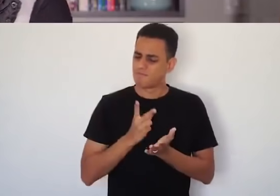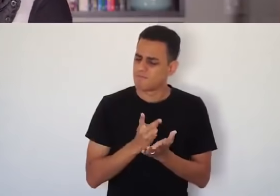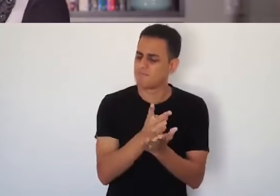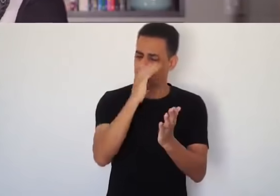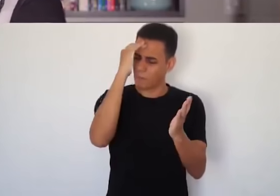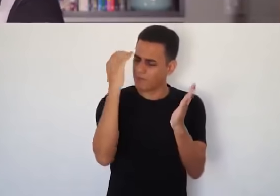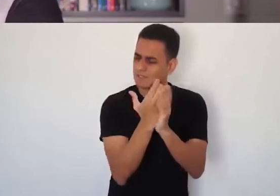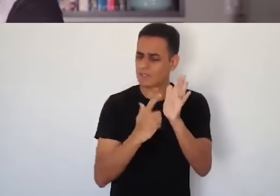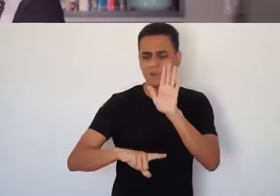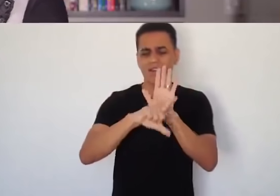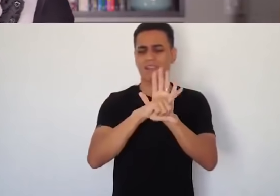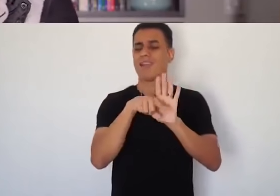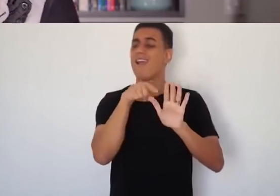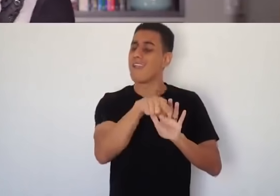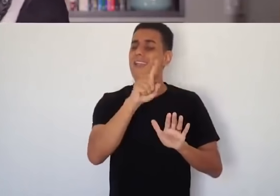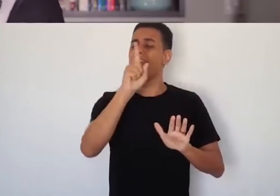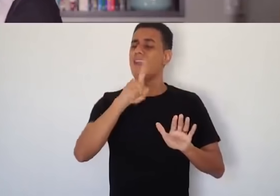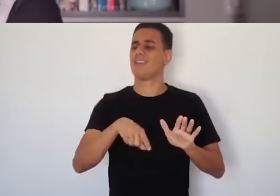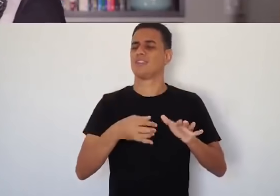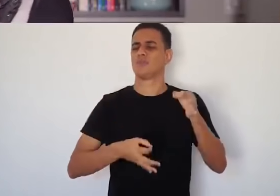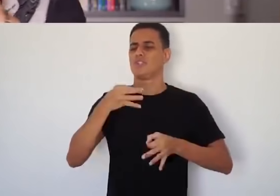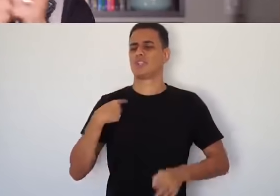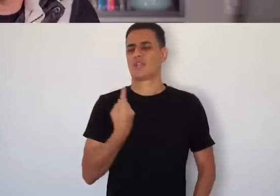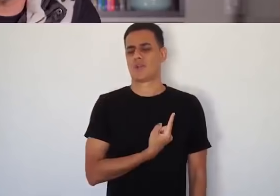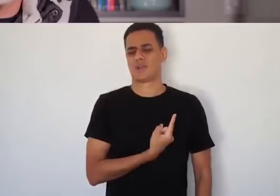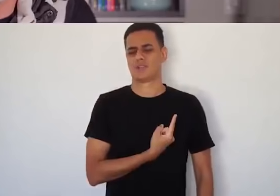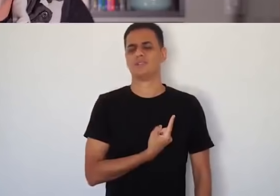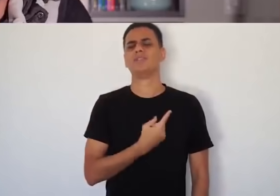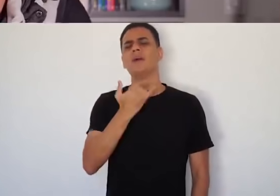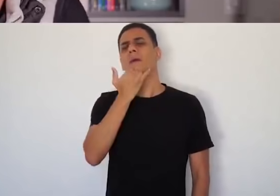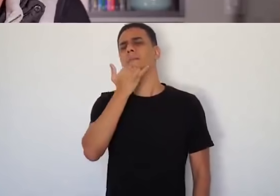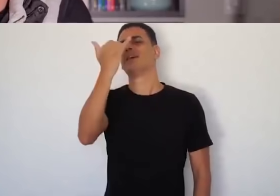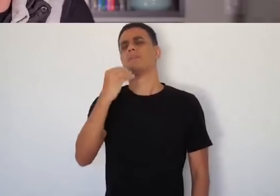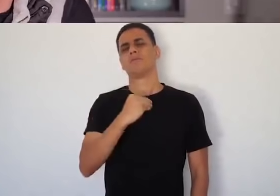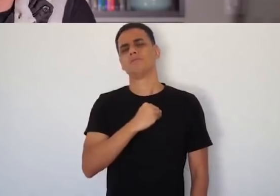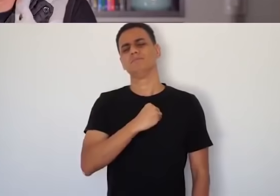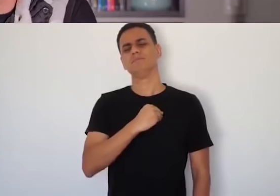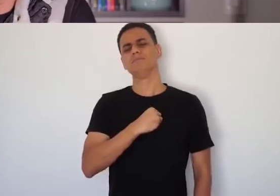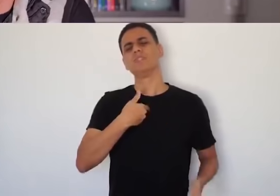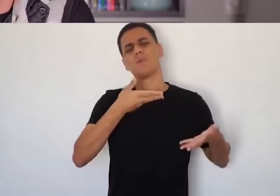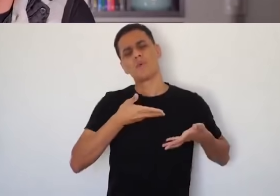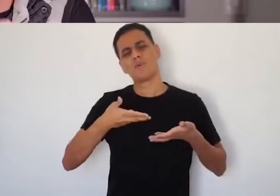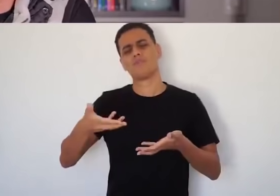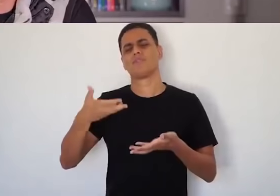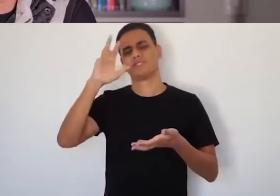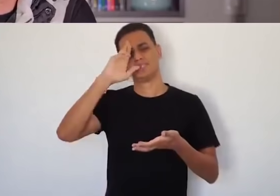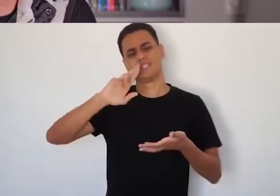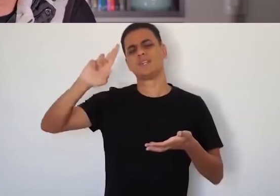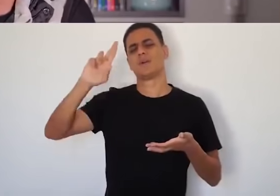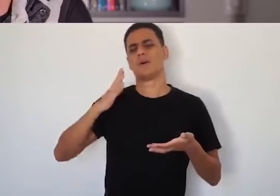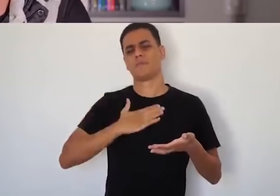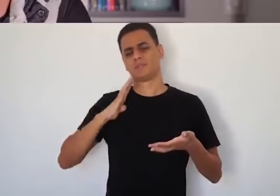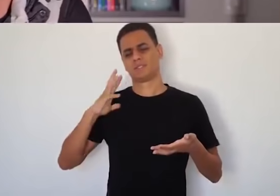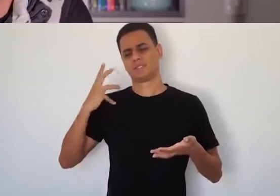Senhor, que se reflete na prática, uma vida que é compatível com a fé. Deus, ajuda-nos, Senhor, perdoa os